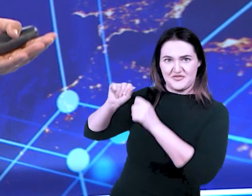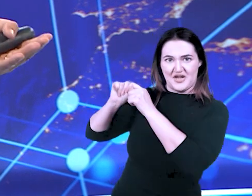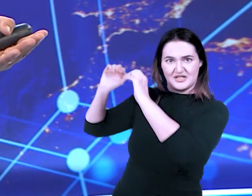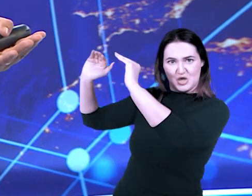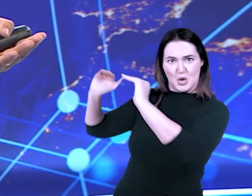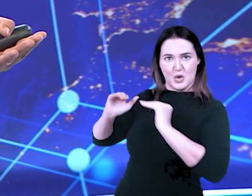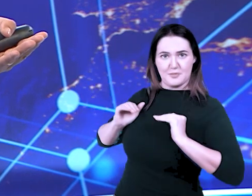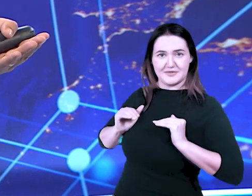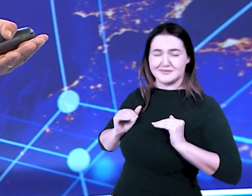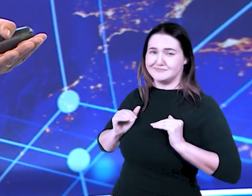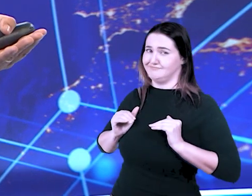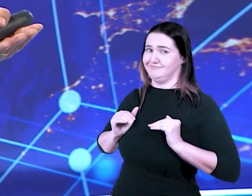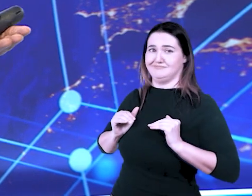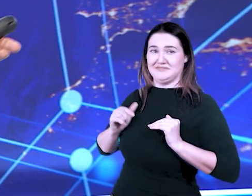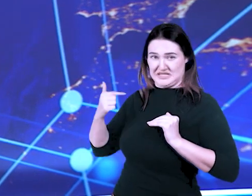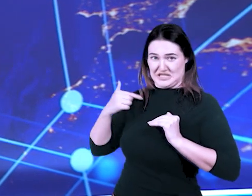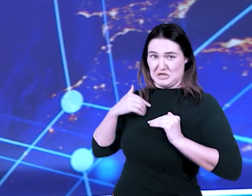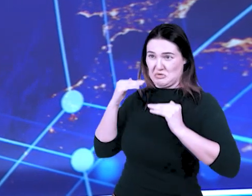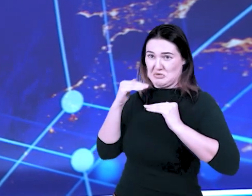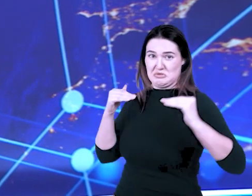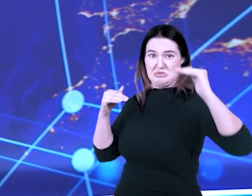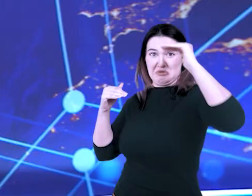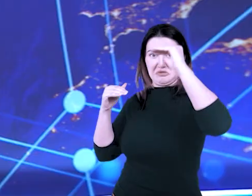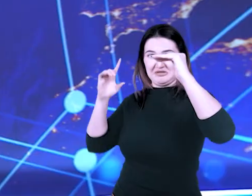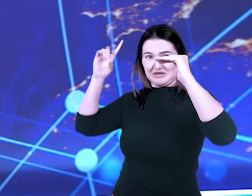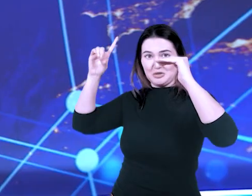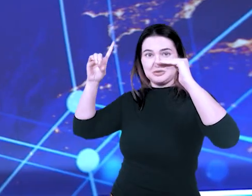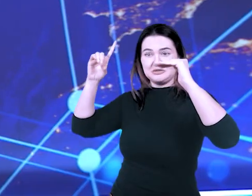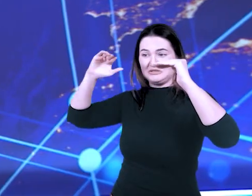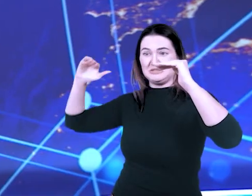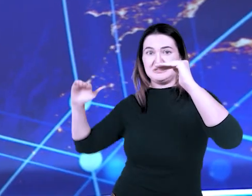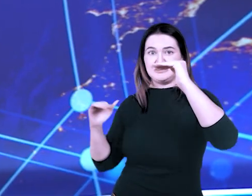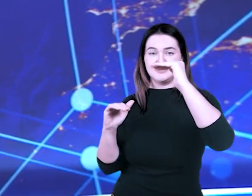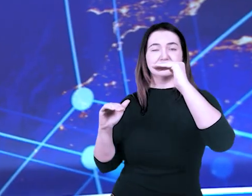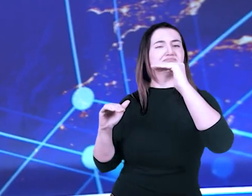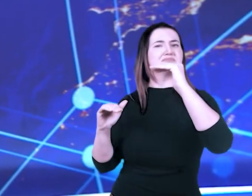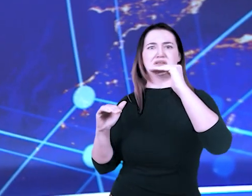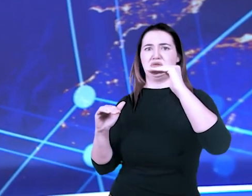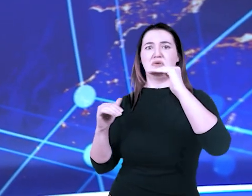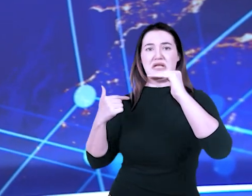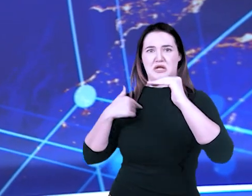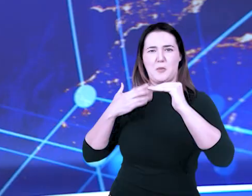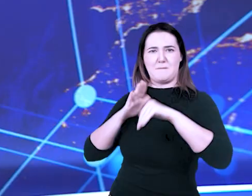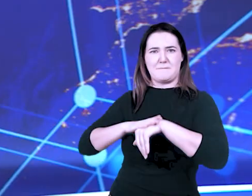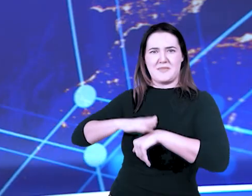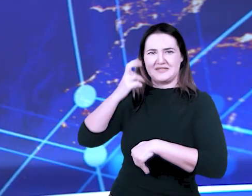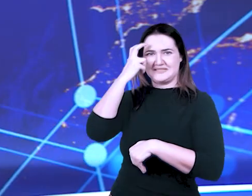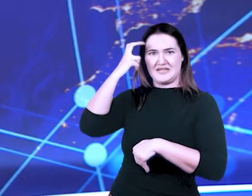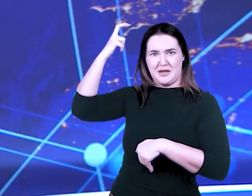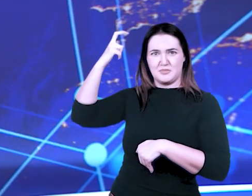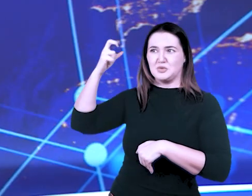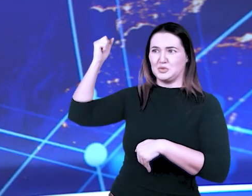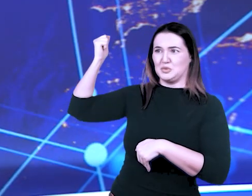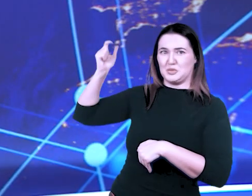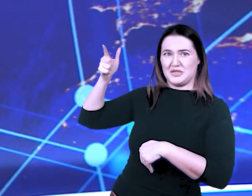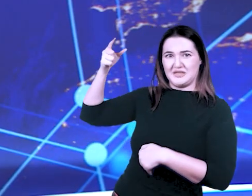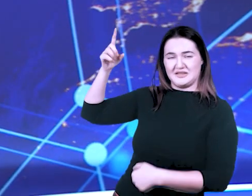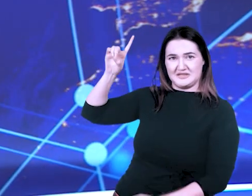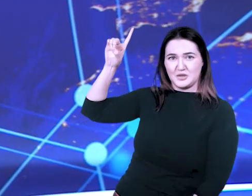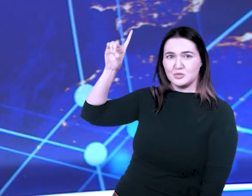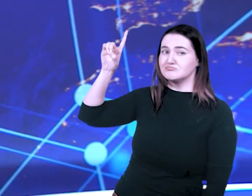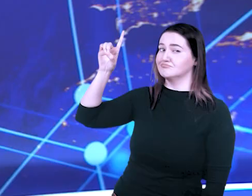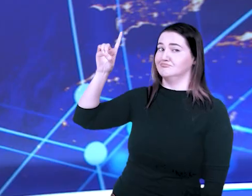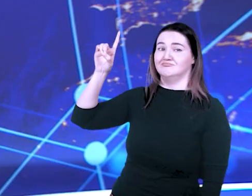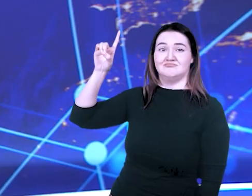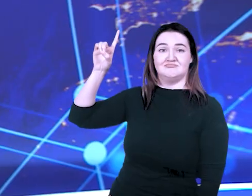eu não estou acima de Deus, eu não estou nessa condição de orientar a Deus. Deus é Deus, e se Ele